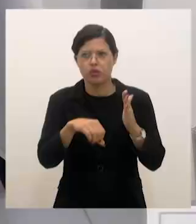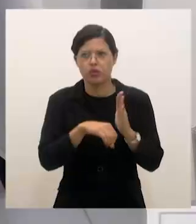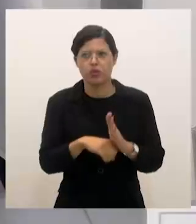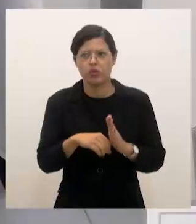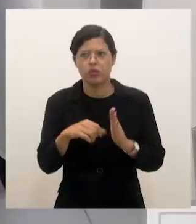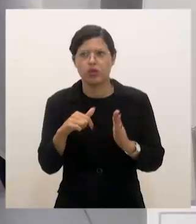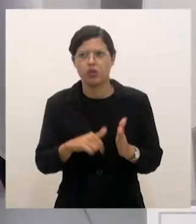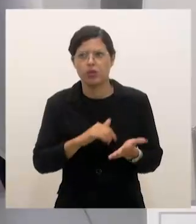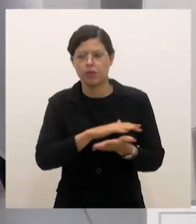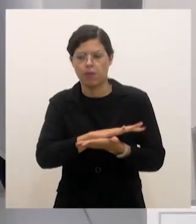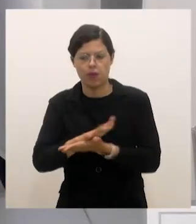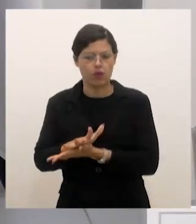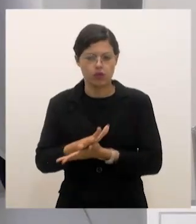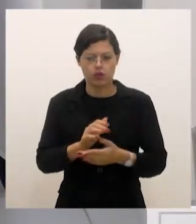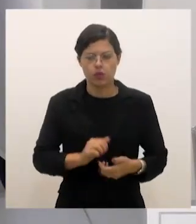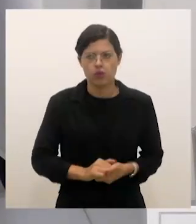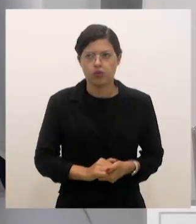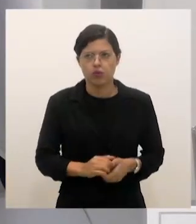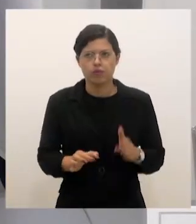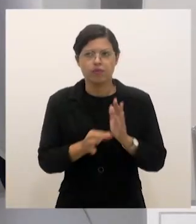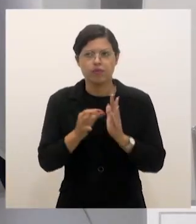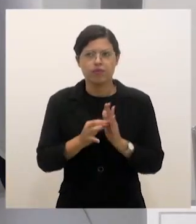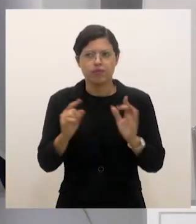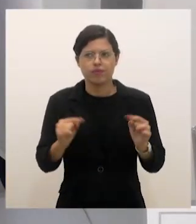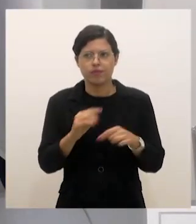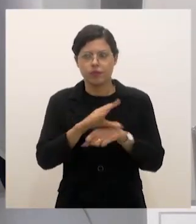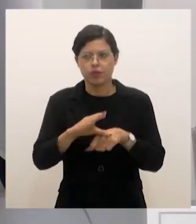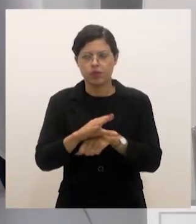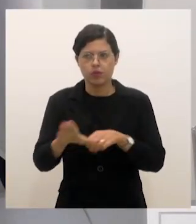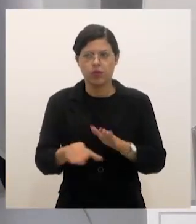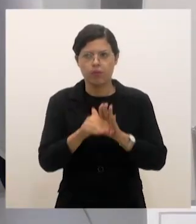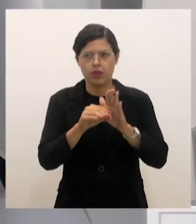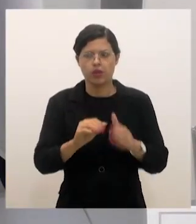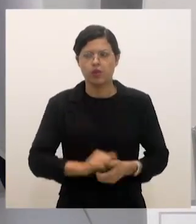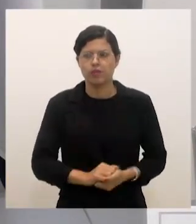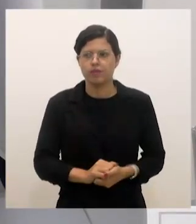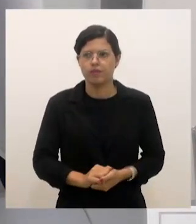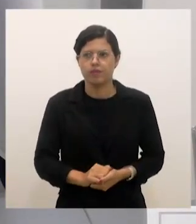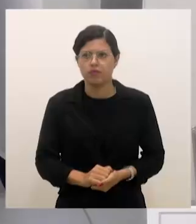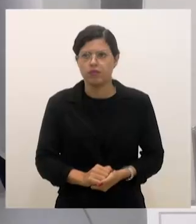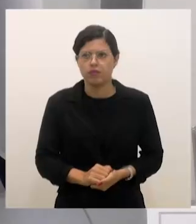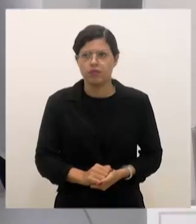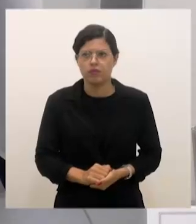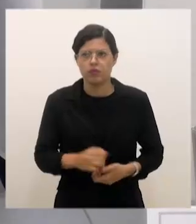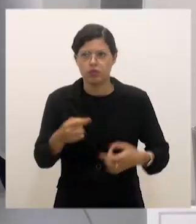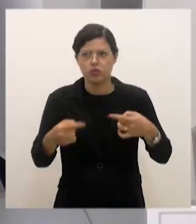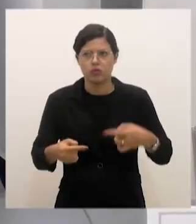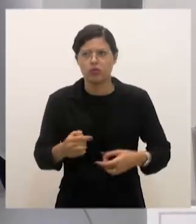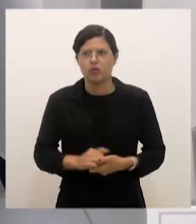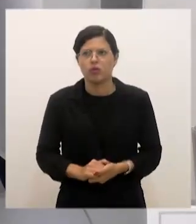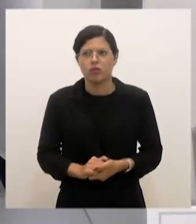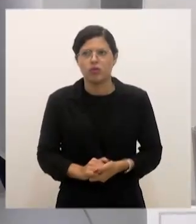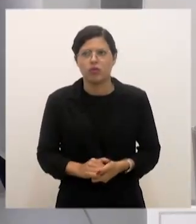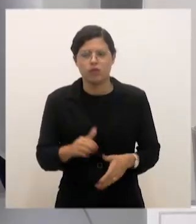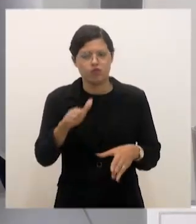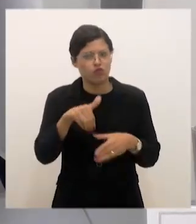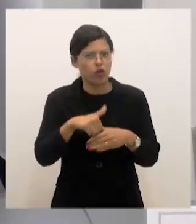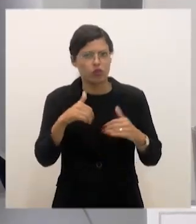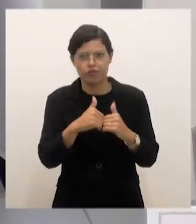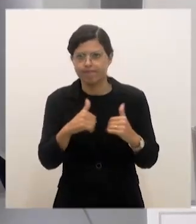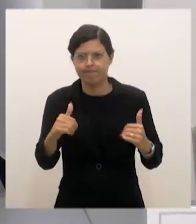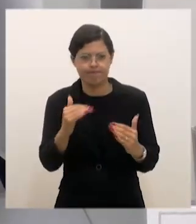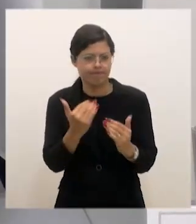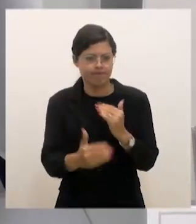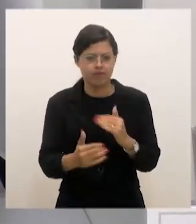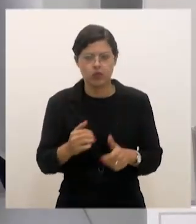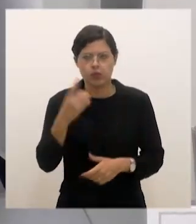natureza discriminatórias. Parecer pela constitucionalidade com emendas. Em discussão. Divergente. Voto divergente, deputado